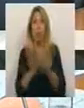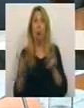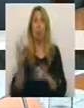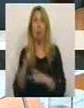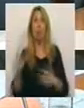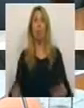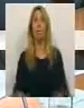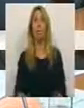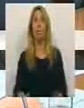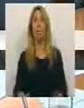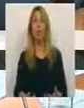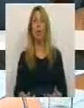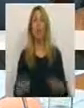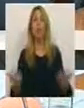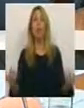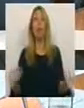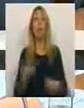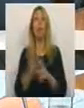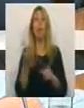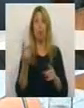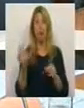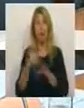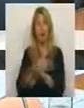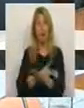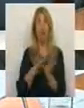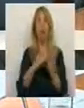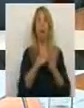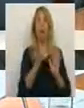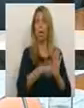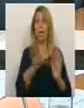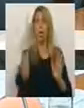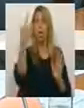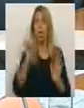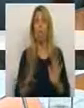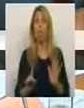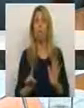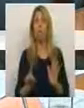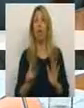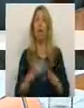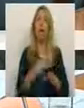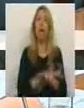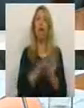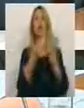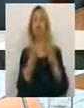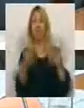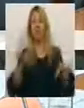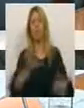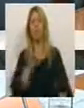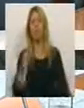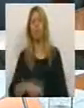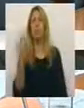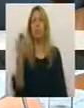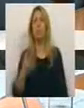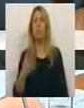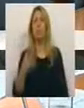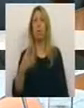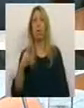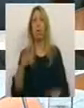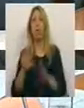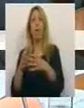pagar. É que no anterior modelo não acontecia isto. No anterior modelo, os concessionários, vou terminar, Sr. Presidente, os